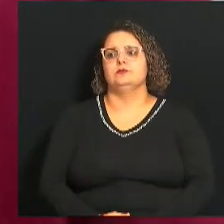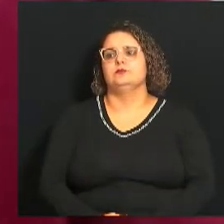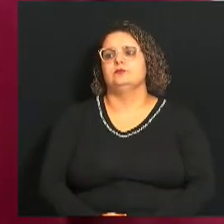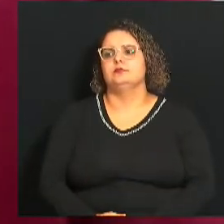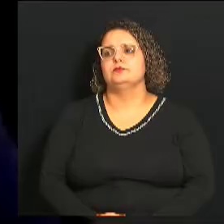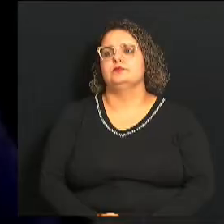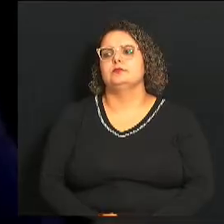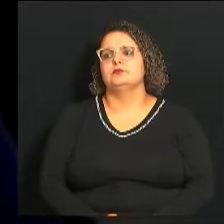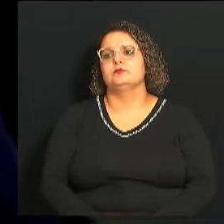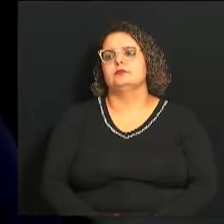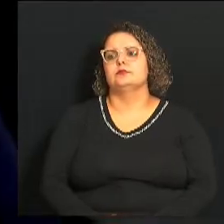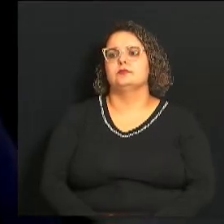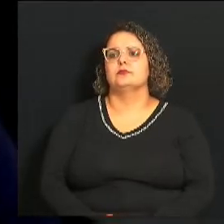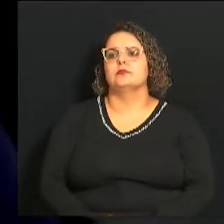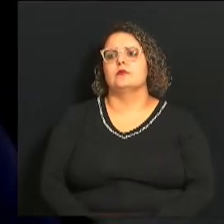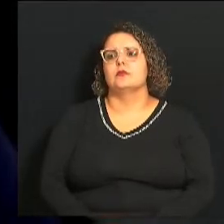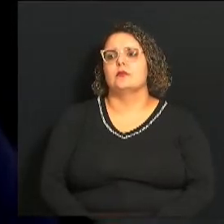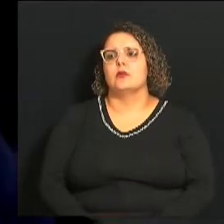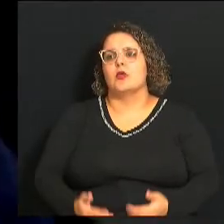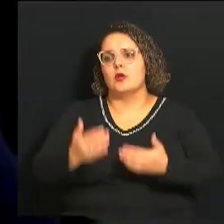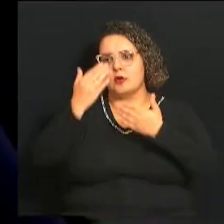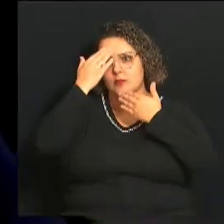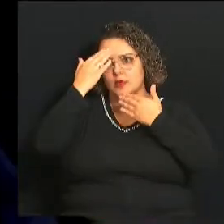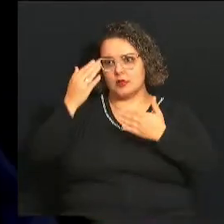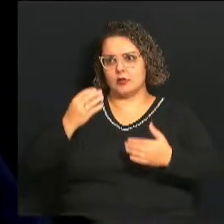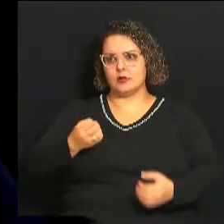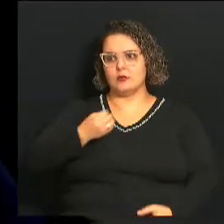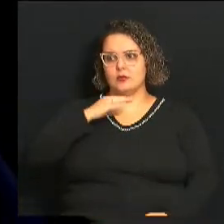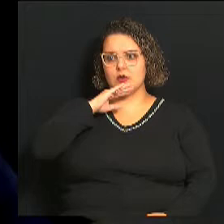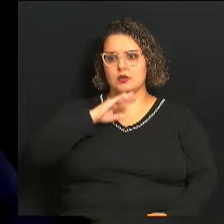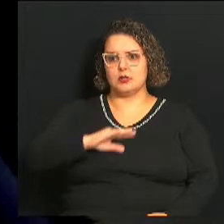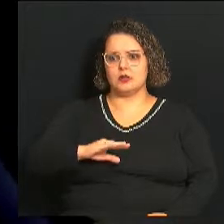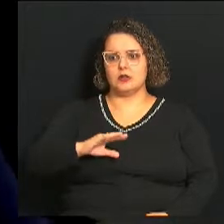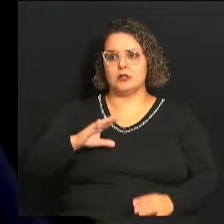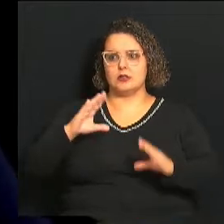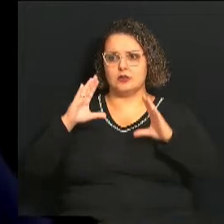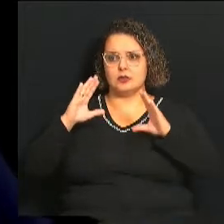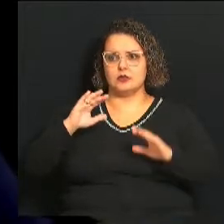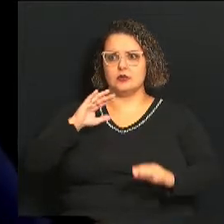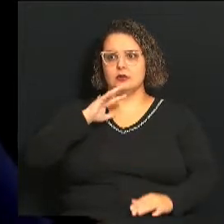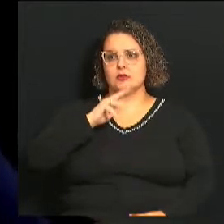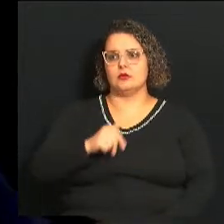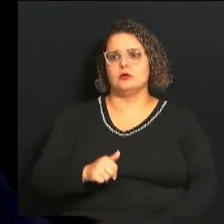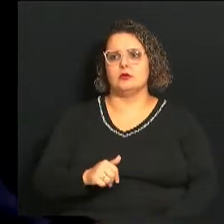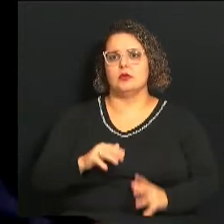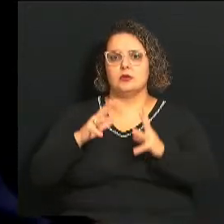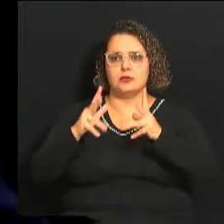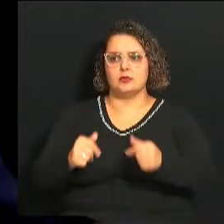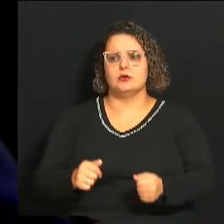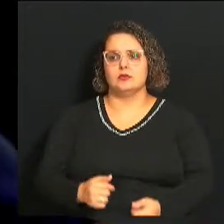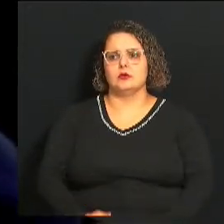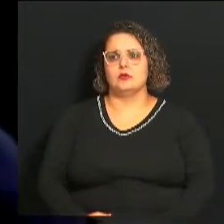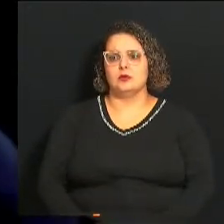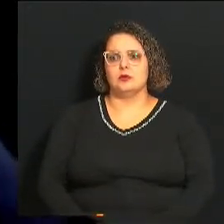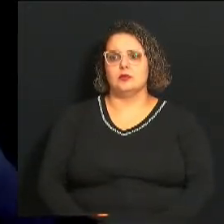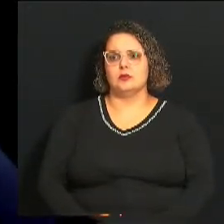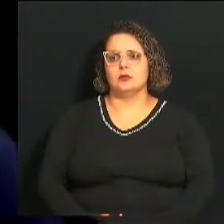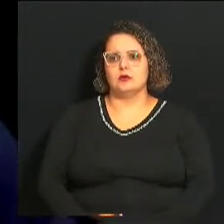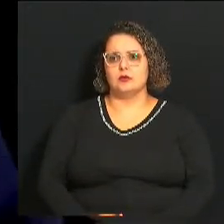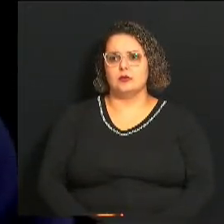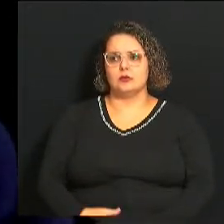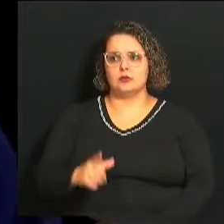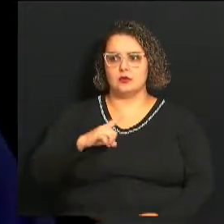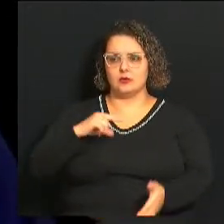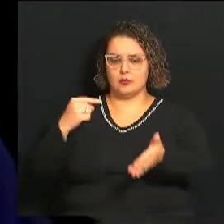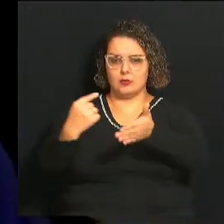Beleza, obrigado, Pedro. Boa tarde a todos. Só achar o volume. Bom, com relação, tem uma pergunta que o